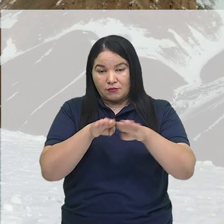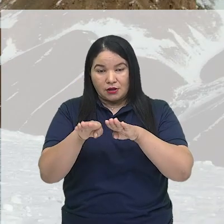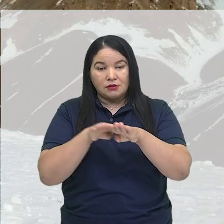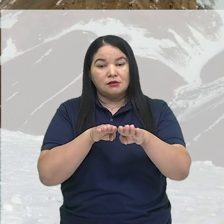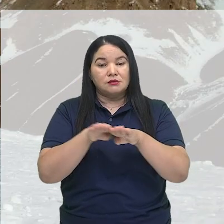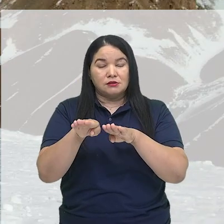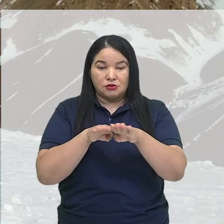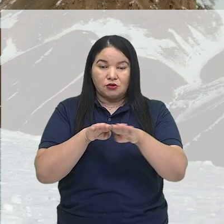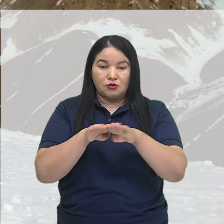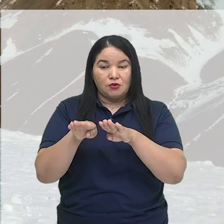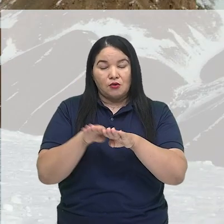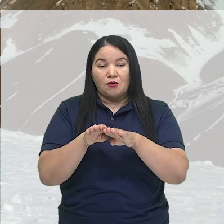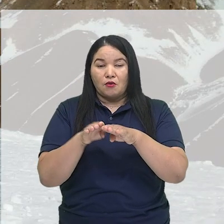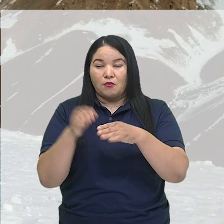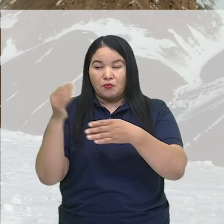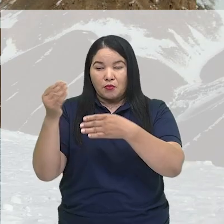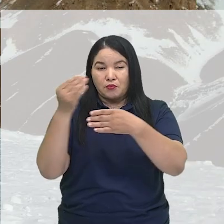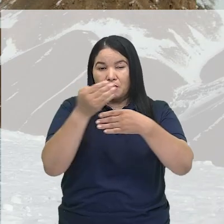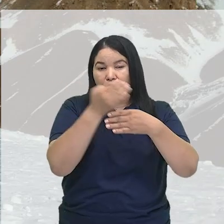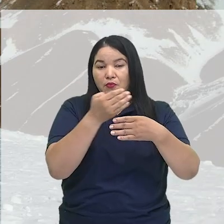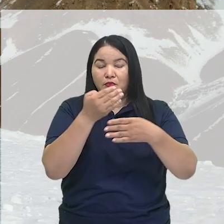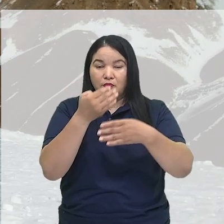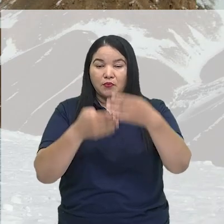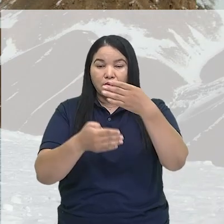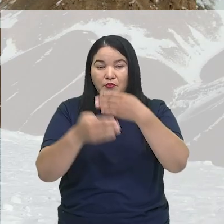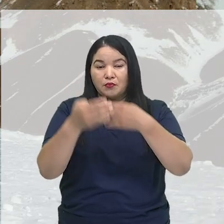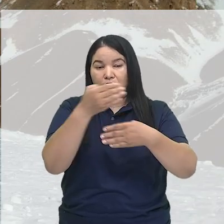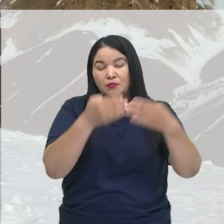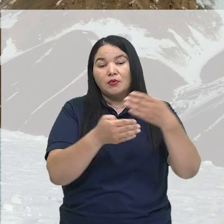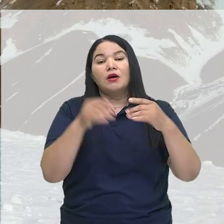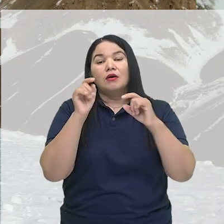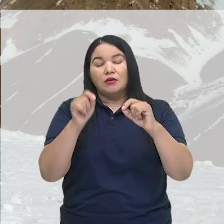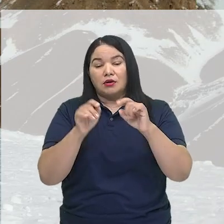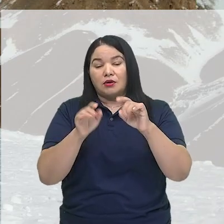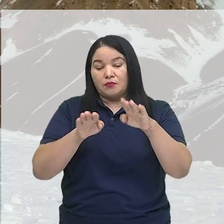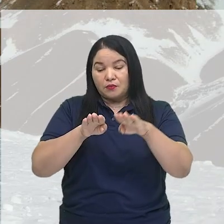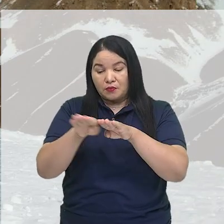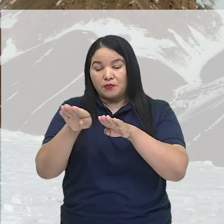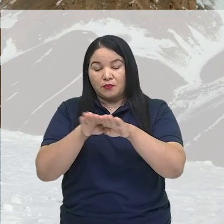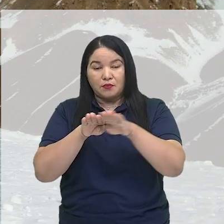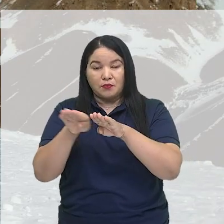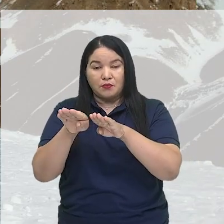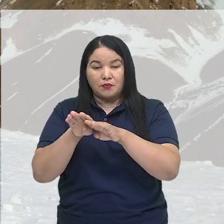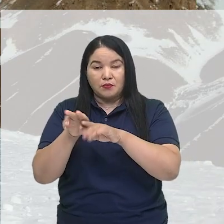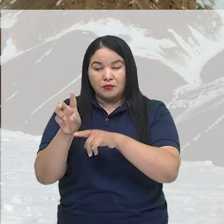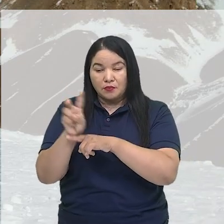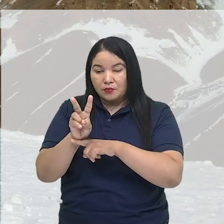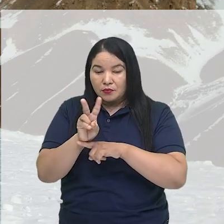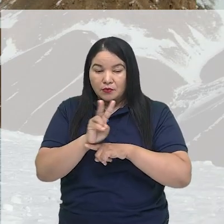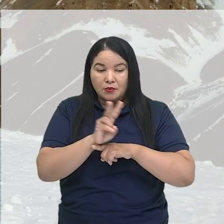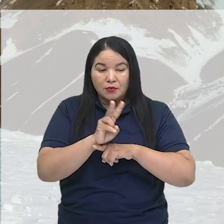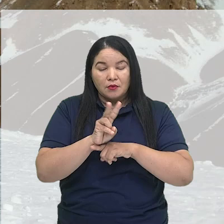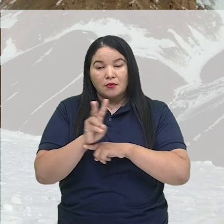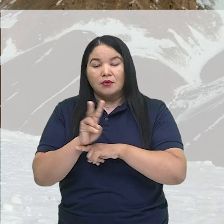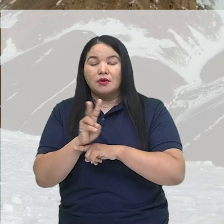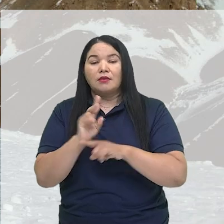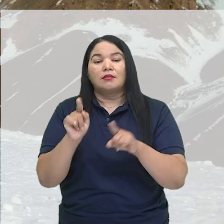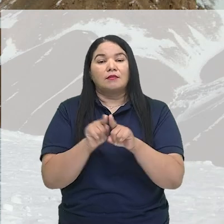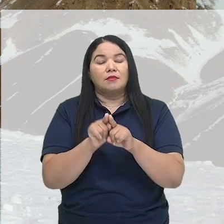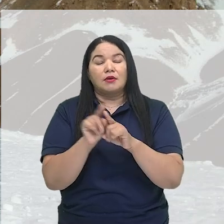placas tectônicas na superfície da Terra. Permitem monitorar o movimento tectônico e suas